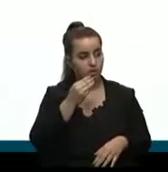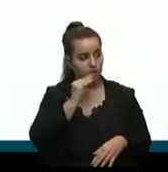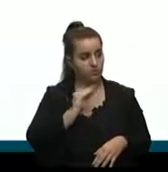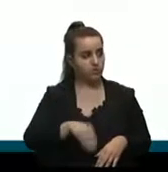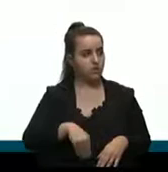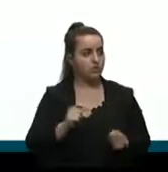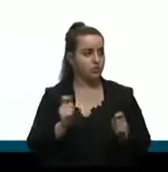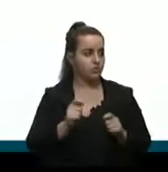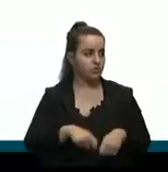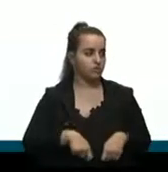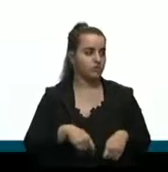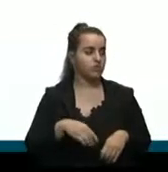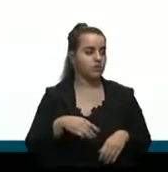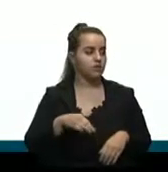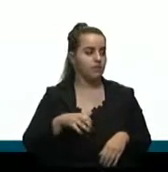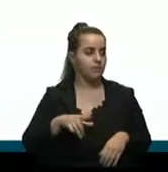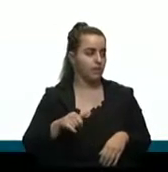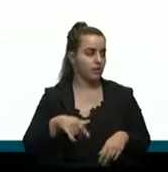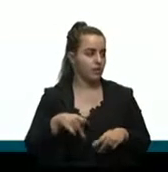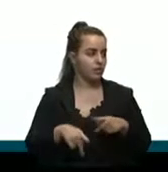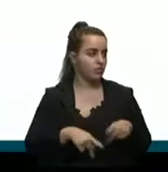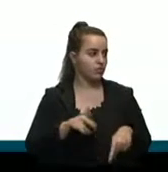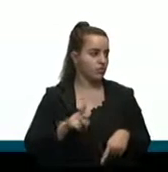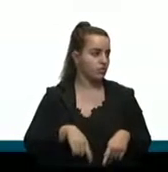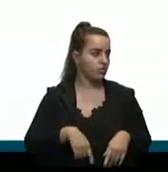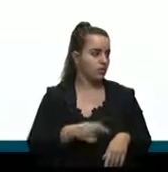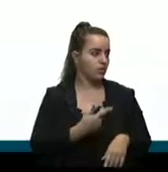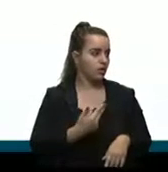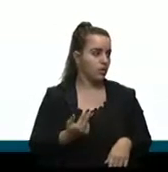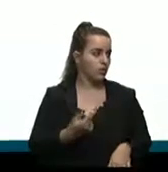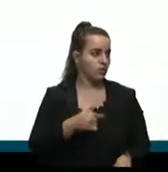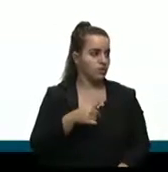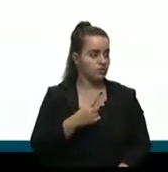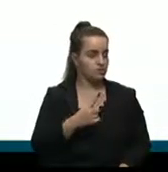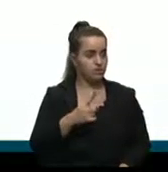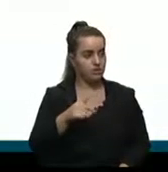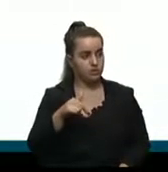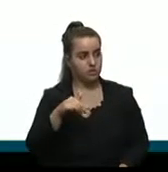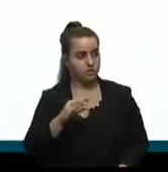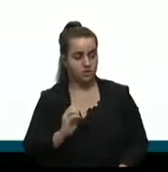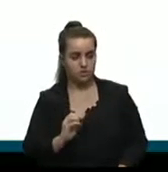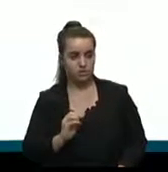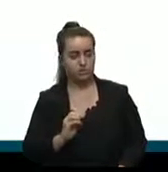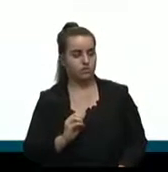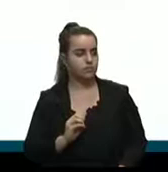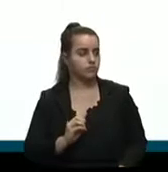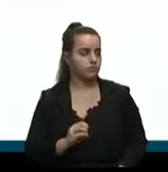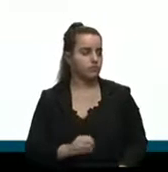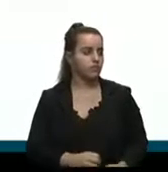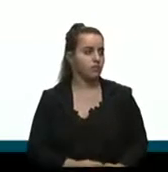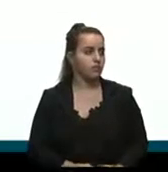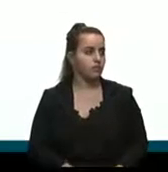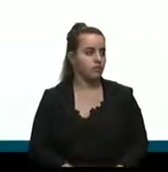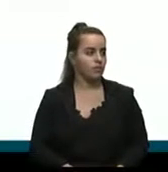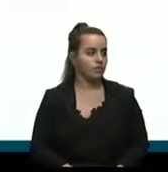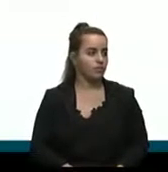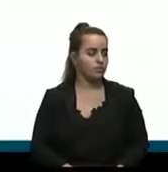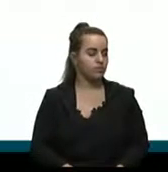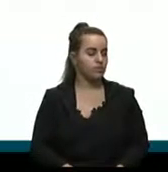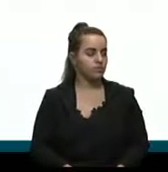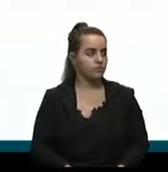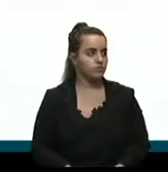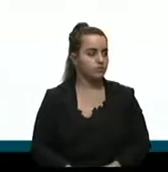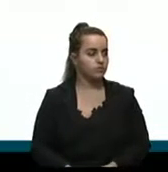permitam refutar a possibilidade de a média populacional ser igual